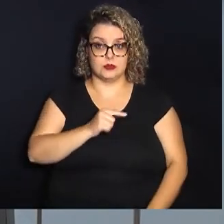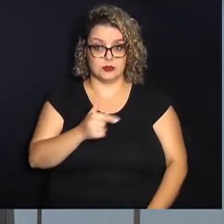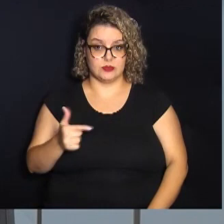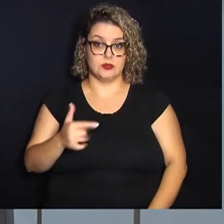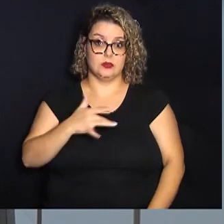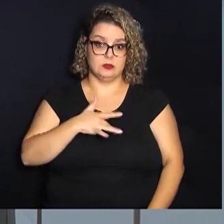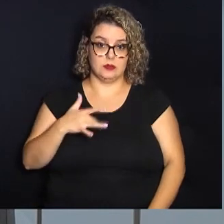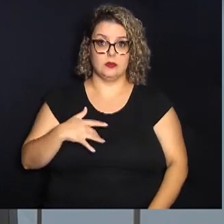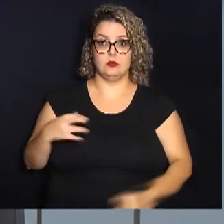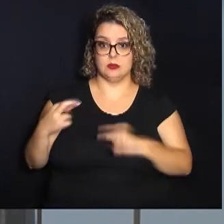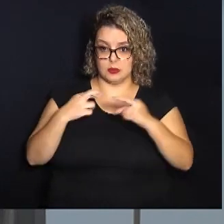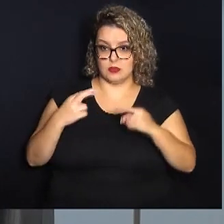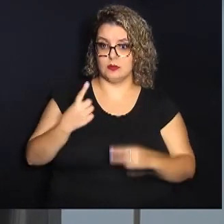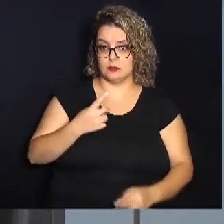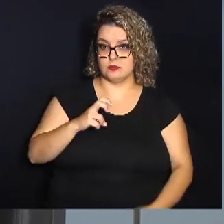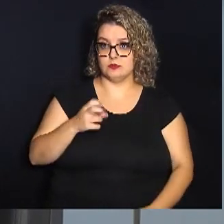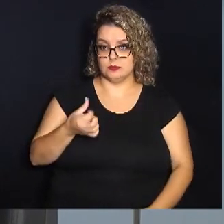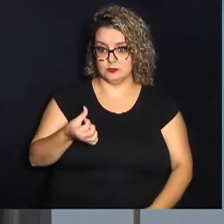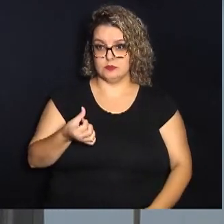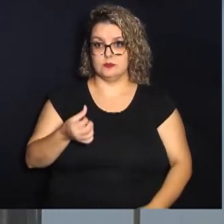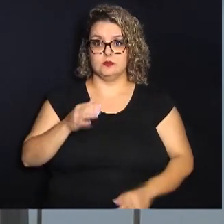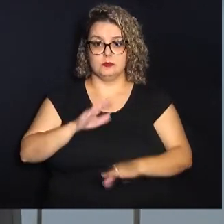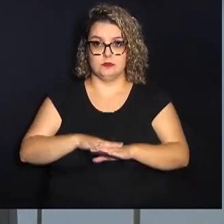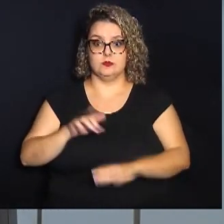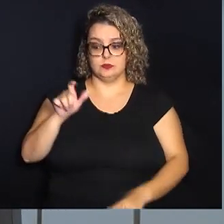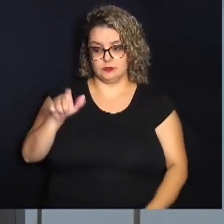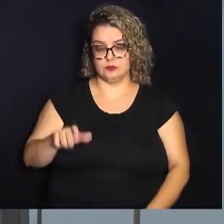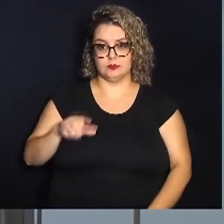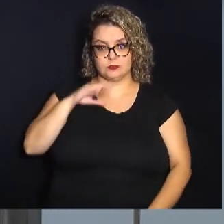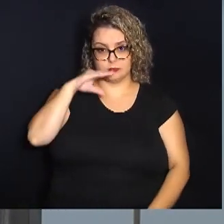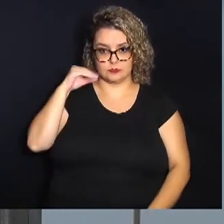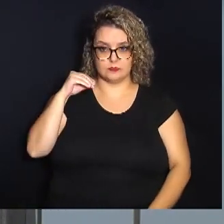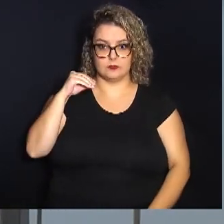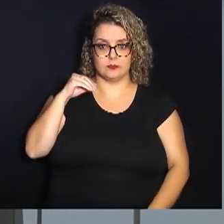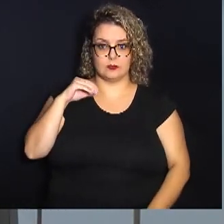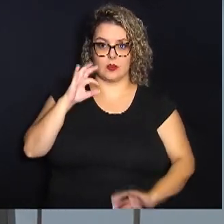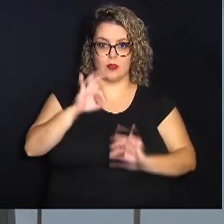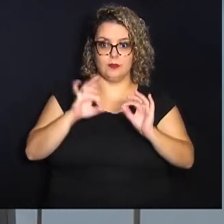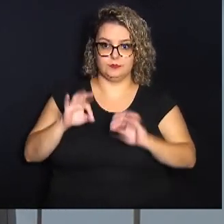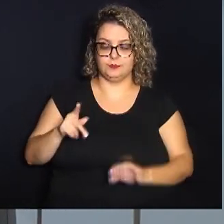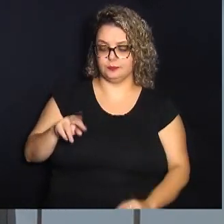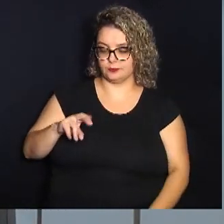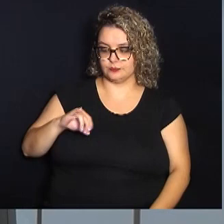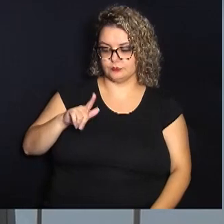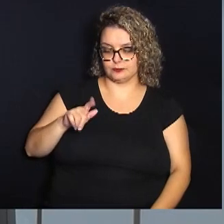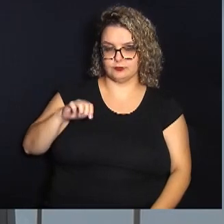pode checar no 156 sobre esse funcionário. Com relação à projeção,